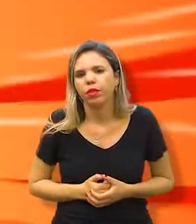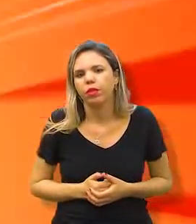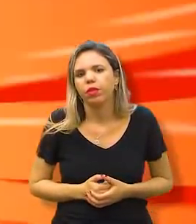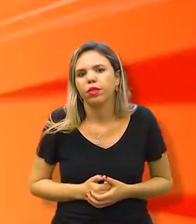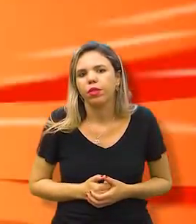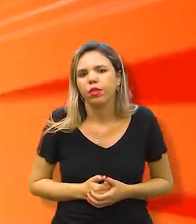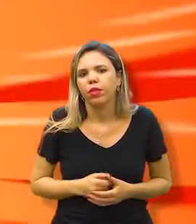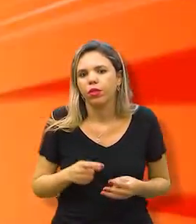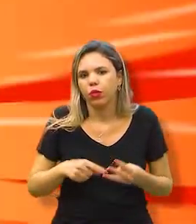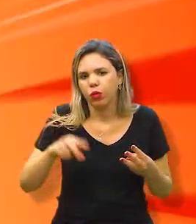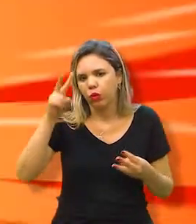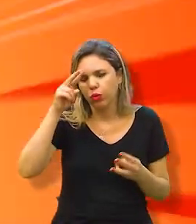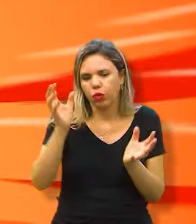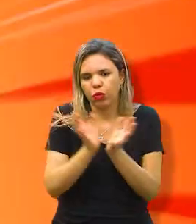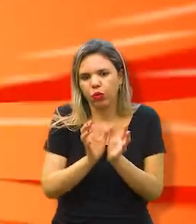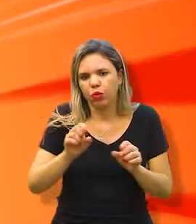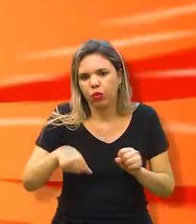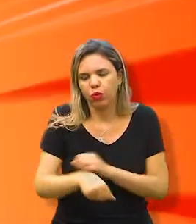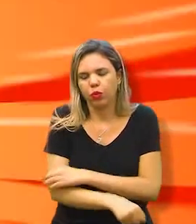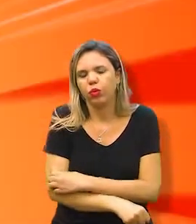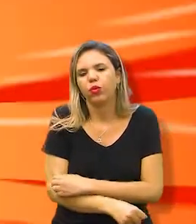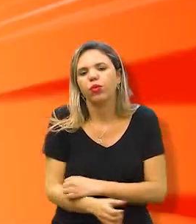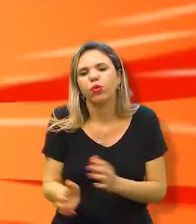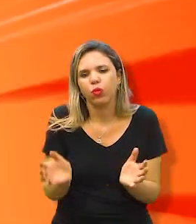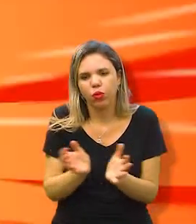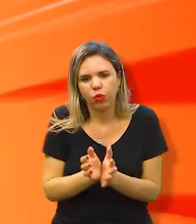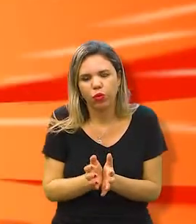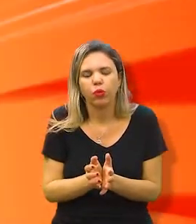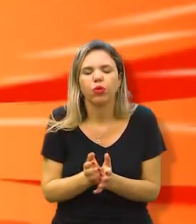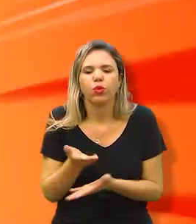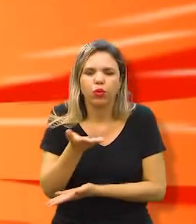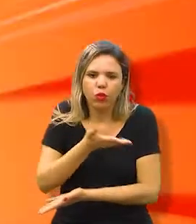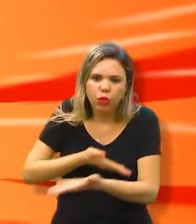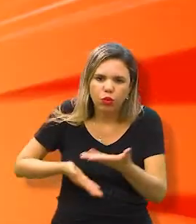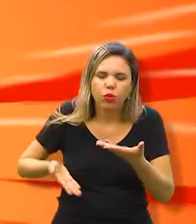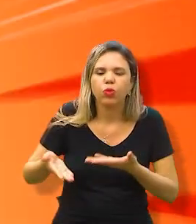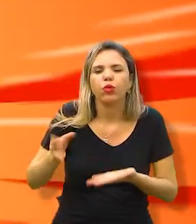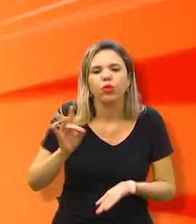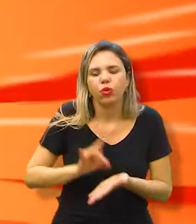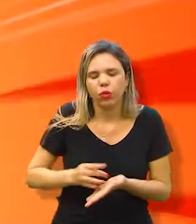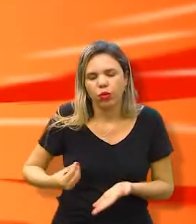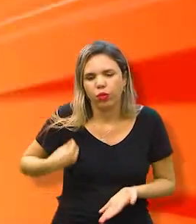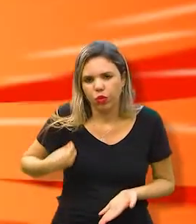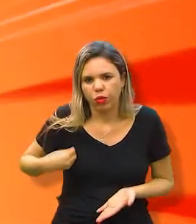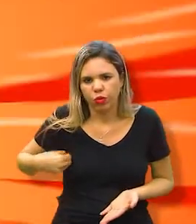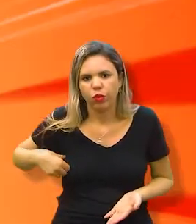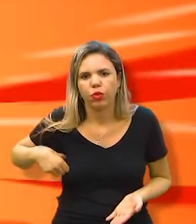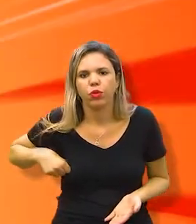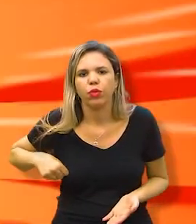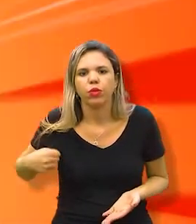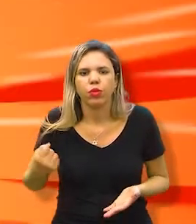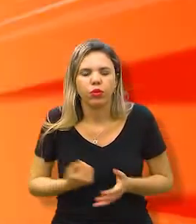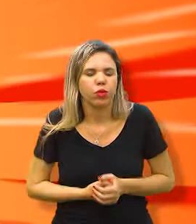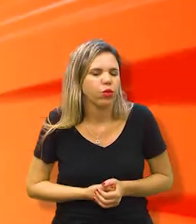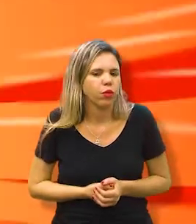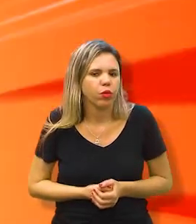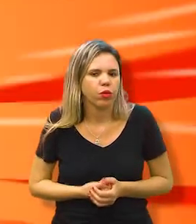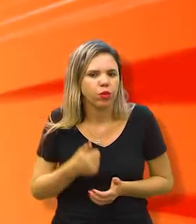motoclubes, esses três motoclubes que eles coabitam, coexistem